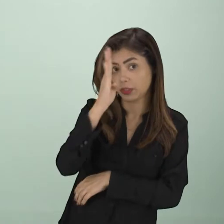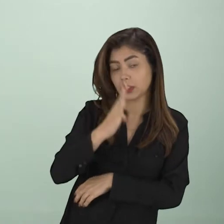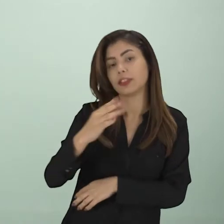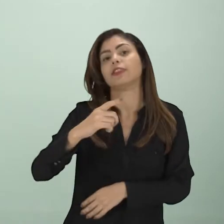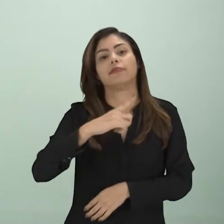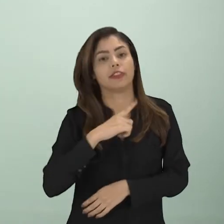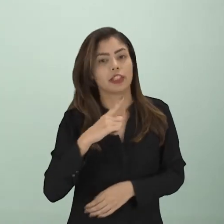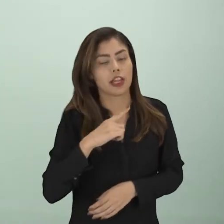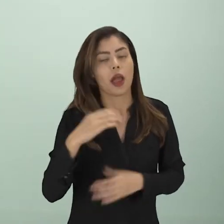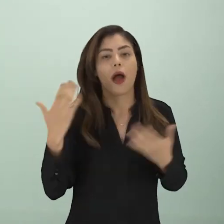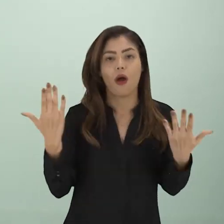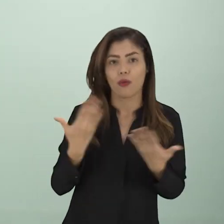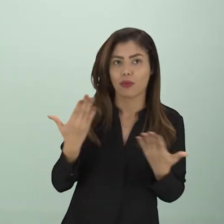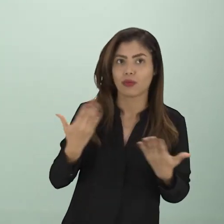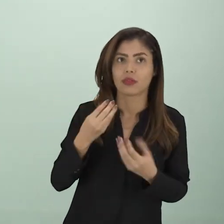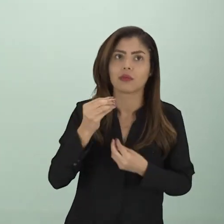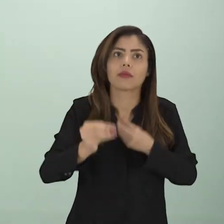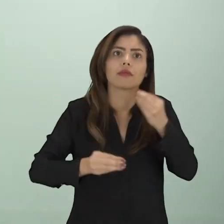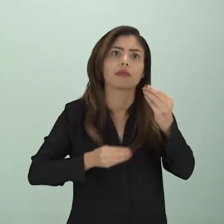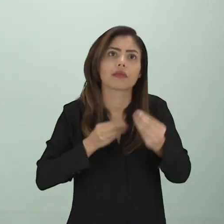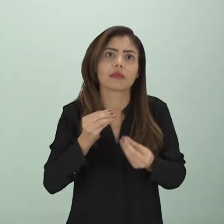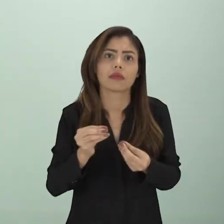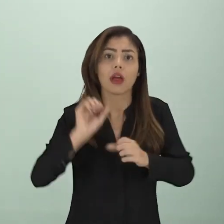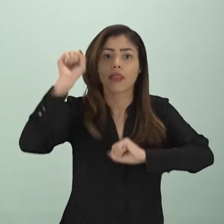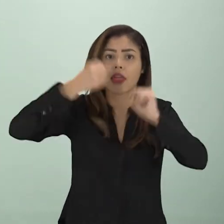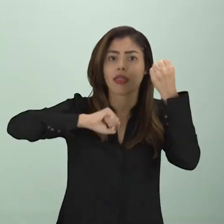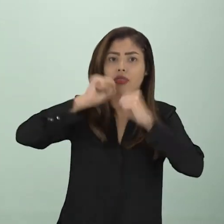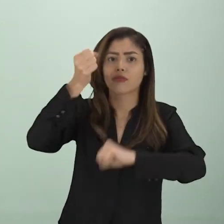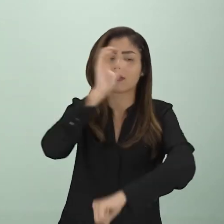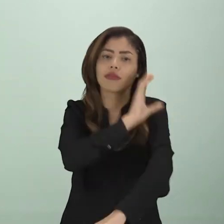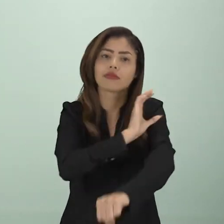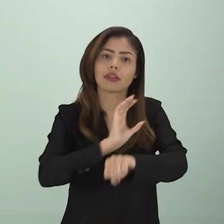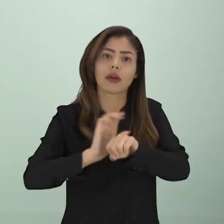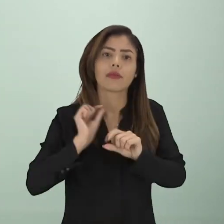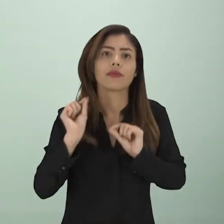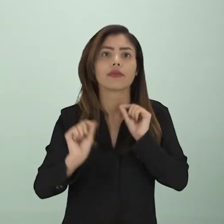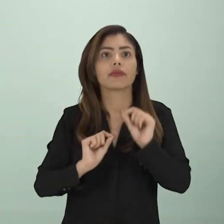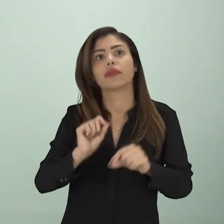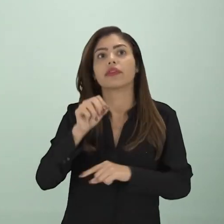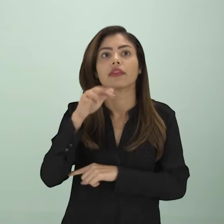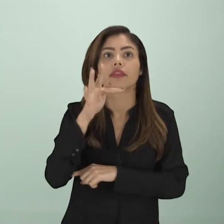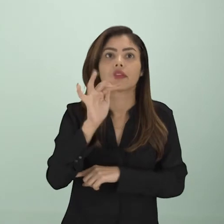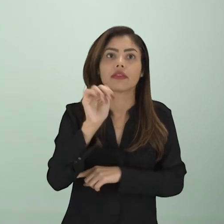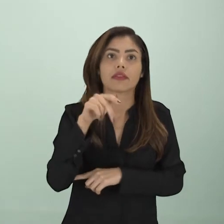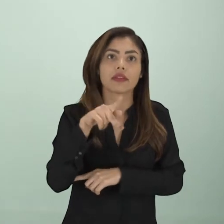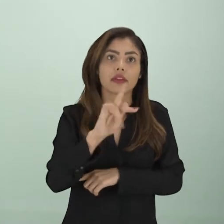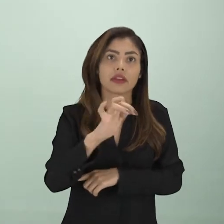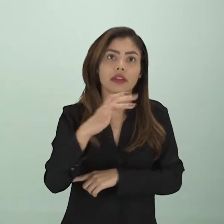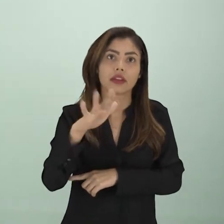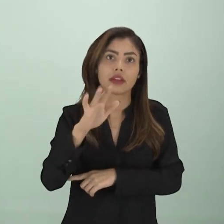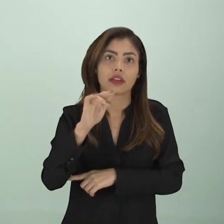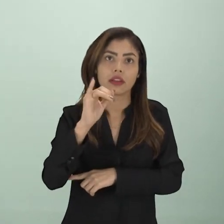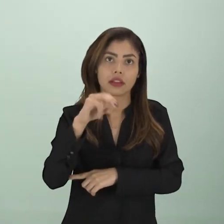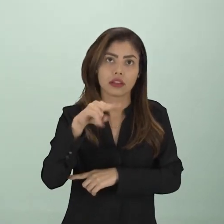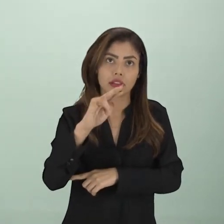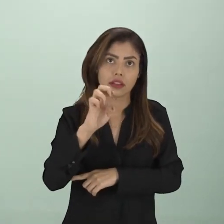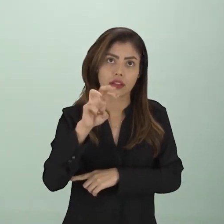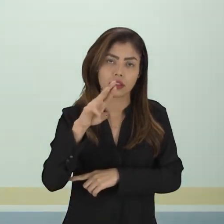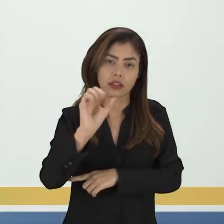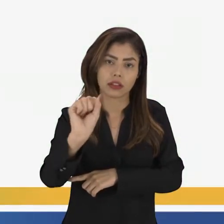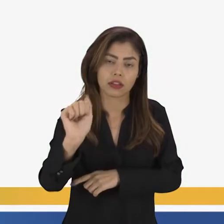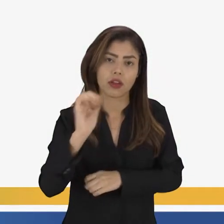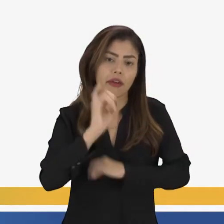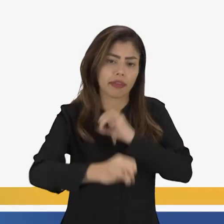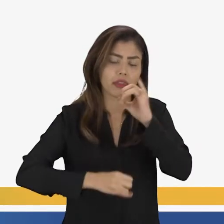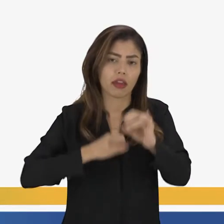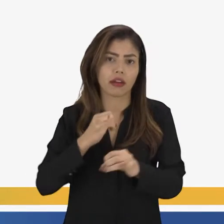disseminou mais atualmente como sendo da indústria cultural, né? As fake news, a internet, né? Vocês